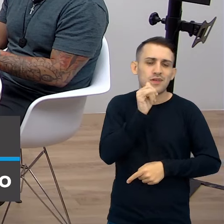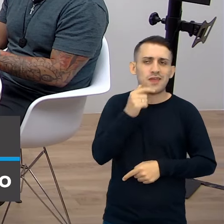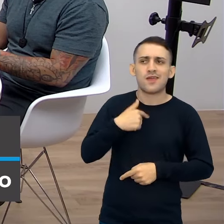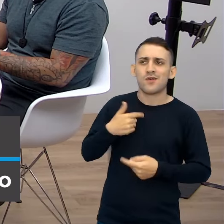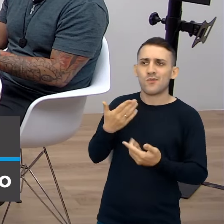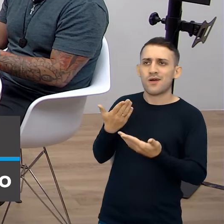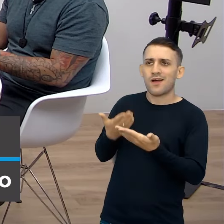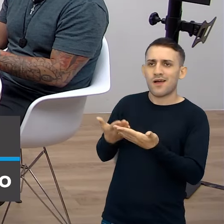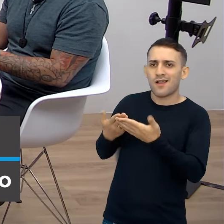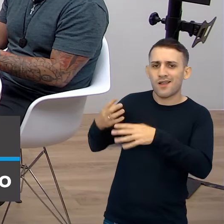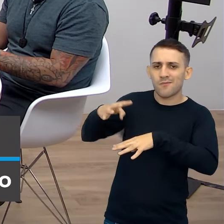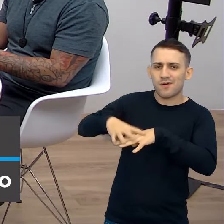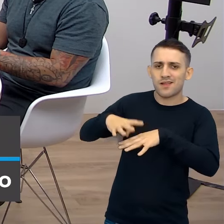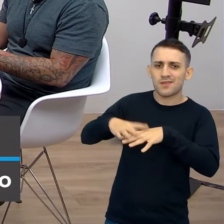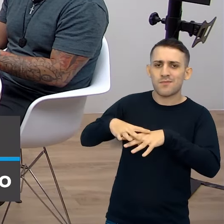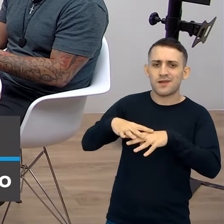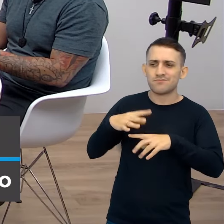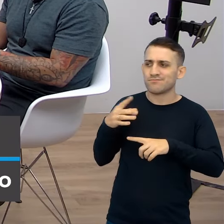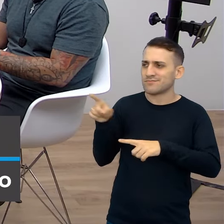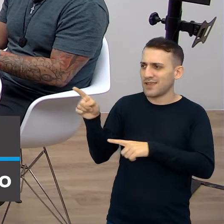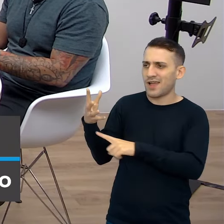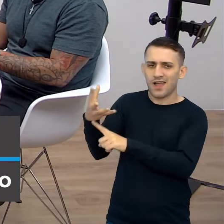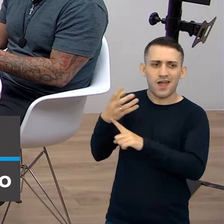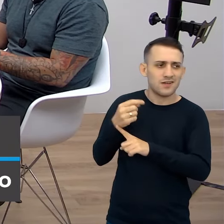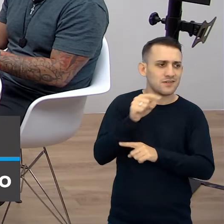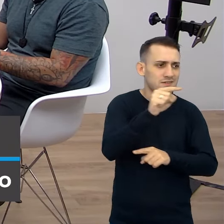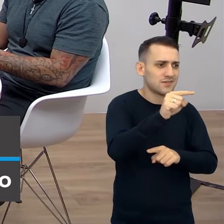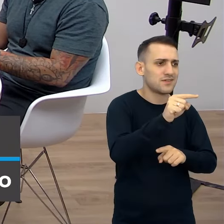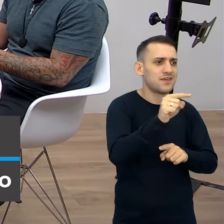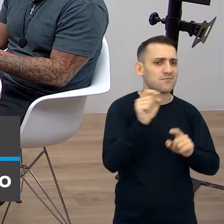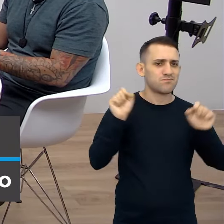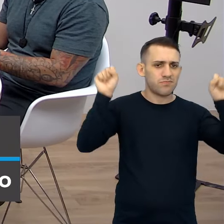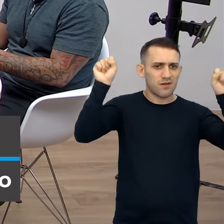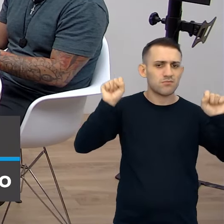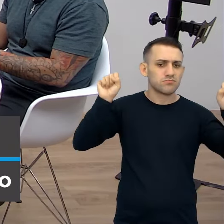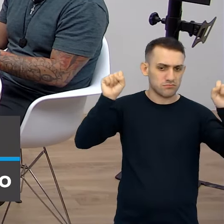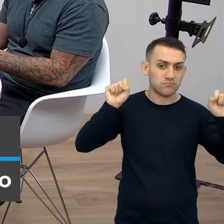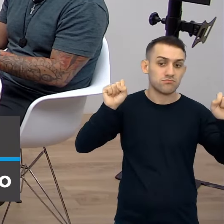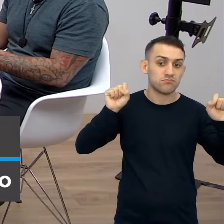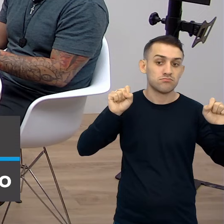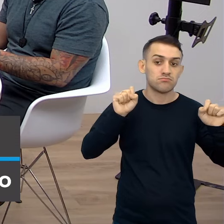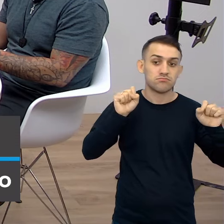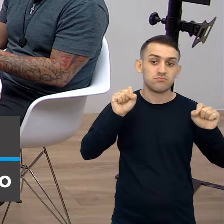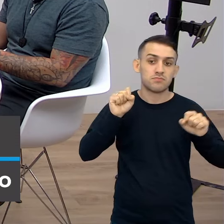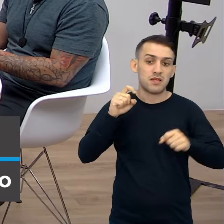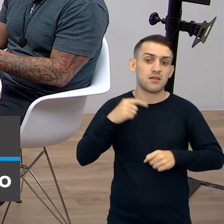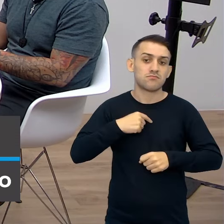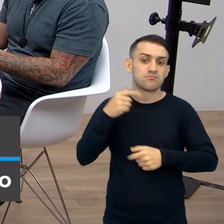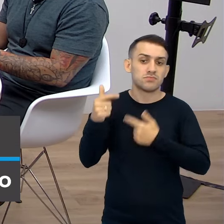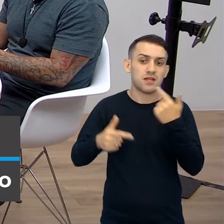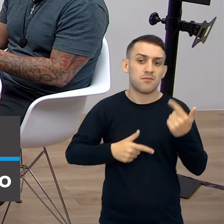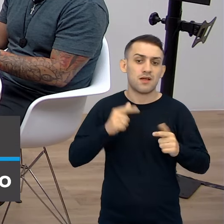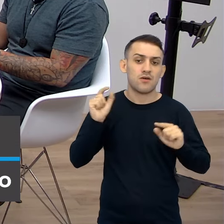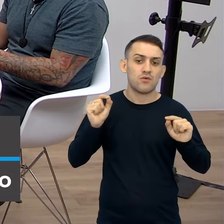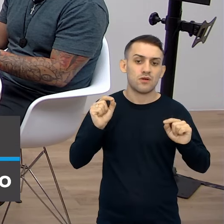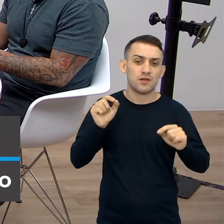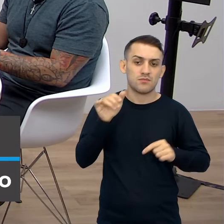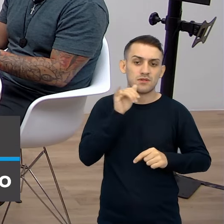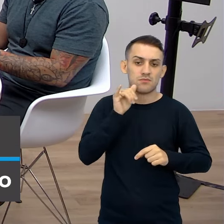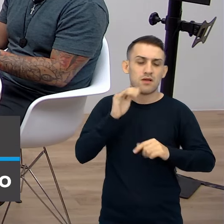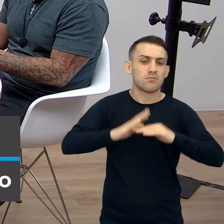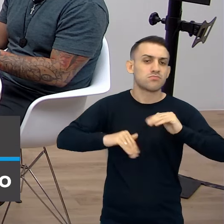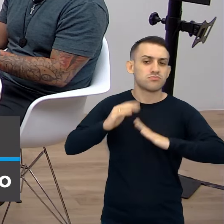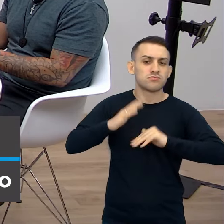de matemática, arte, educação física. Então, assim, eu vou trabalhar tal